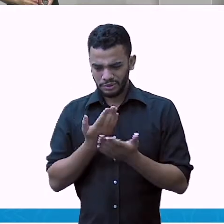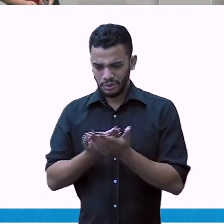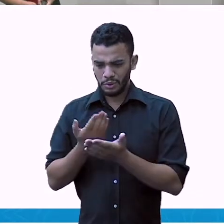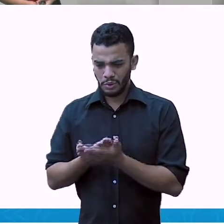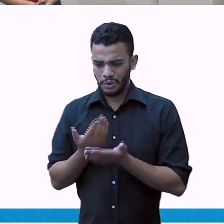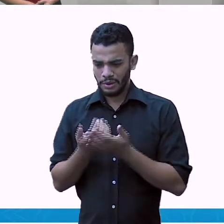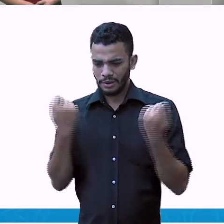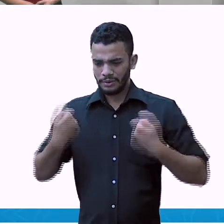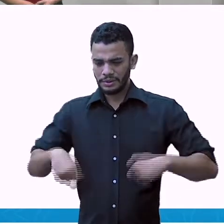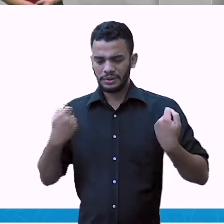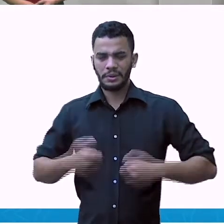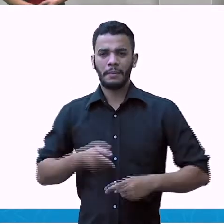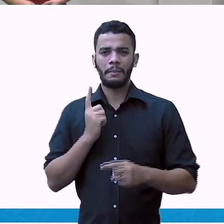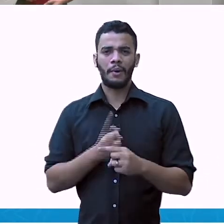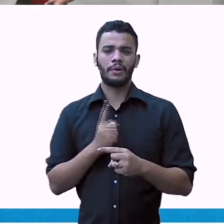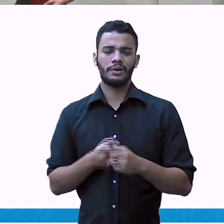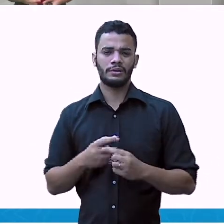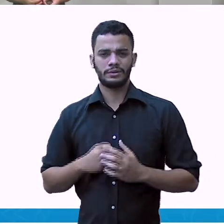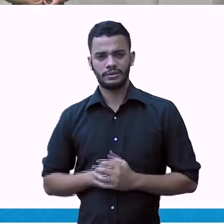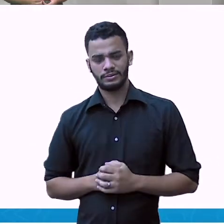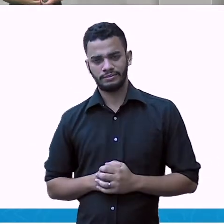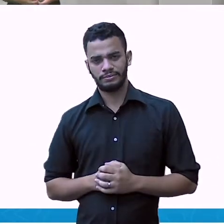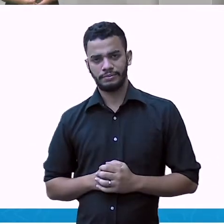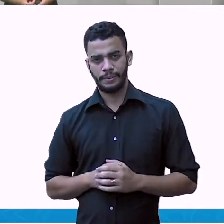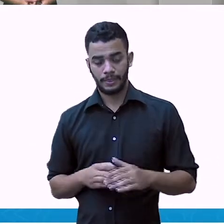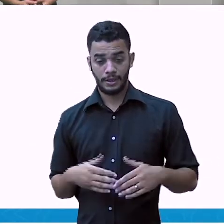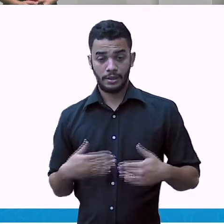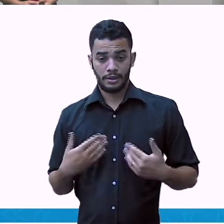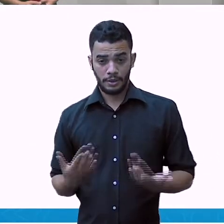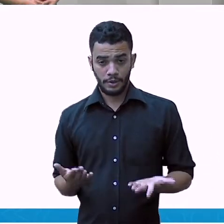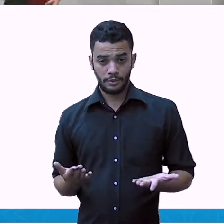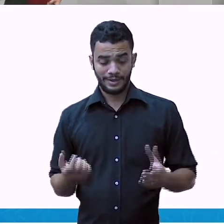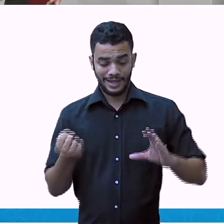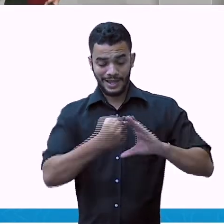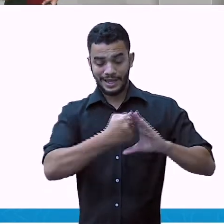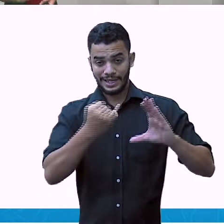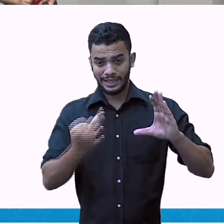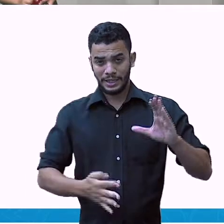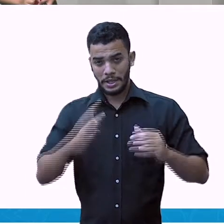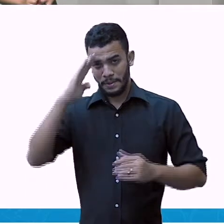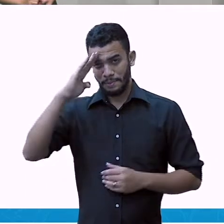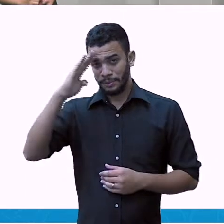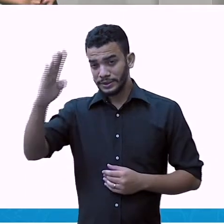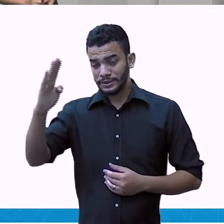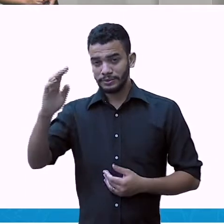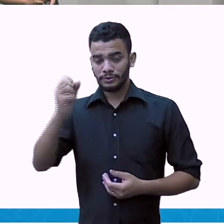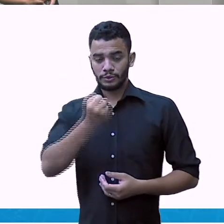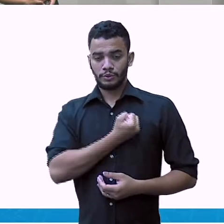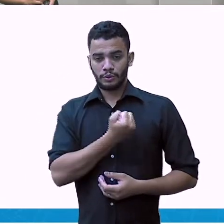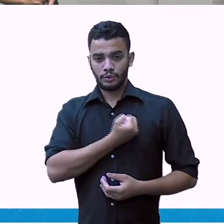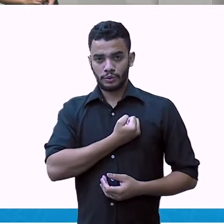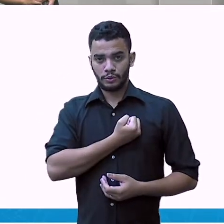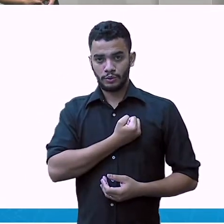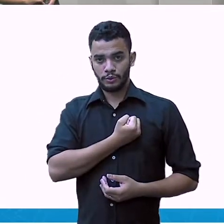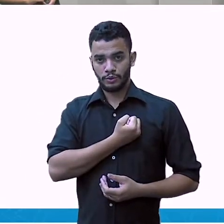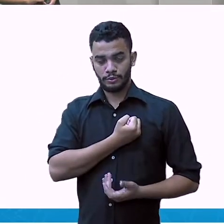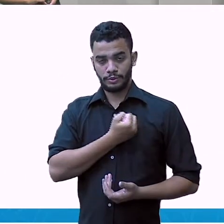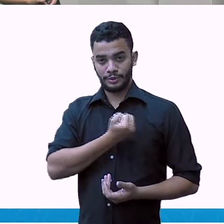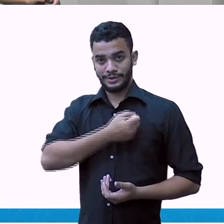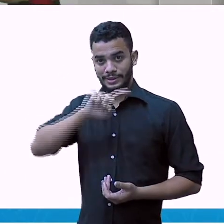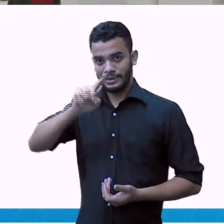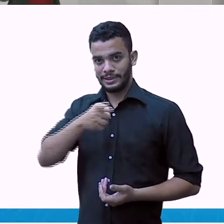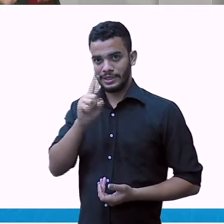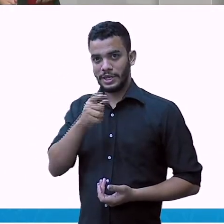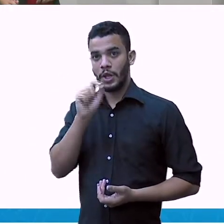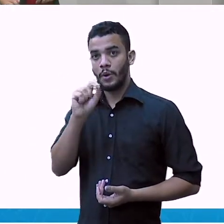Os números decimais têm como principal característica a presença da vírgula. Assim como